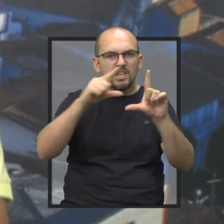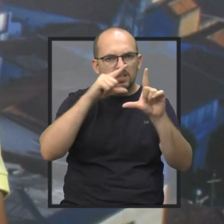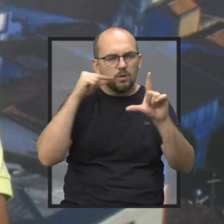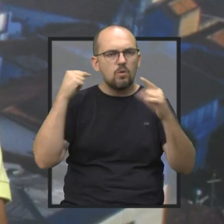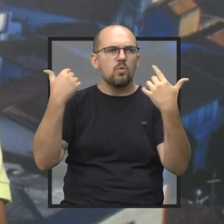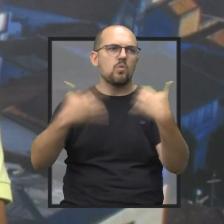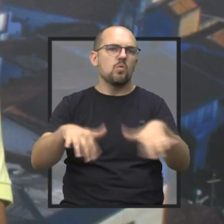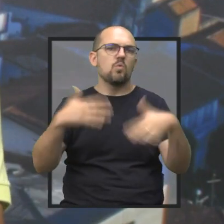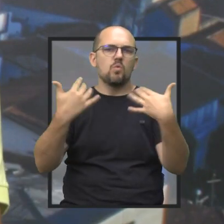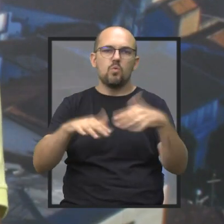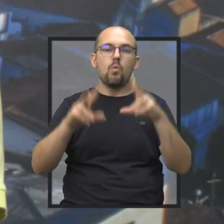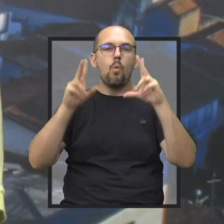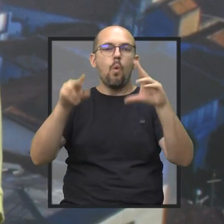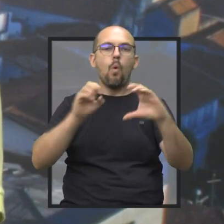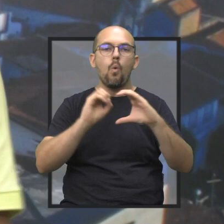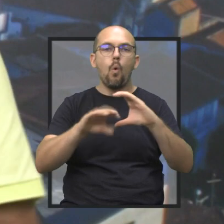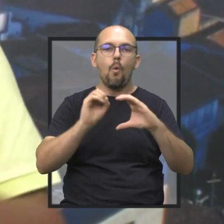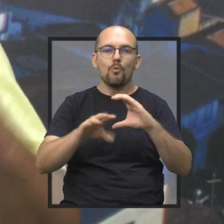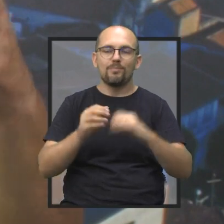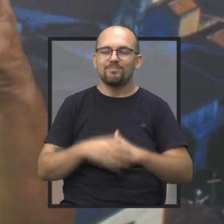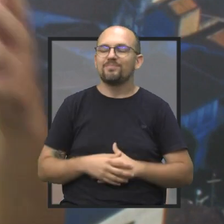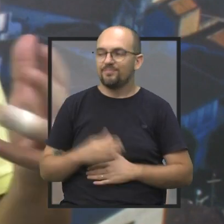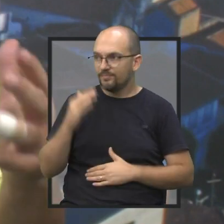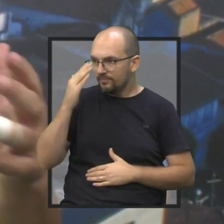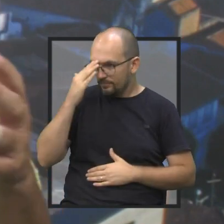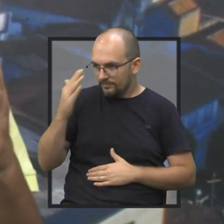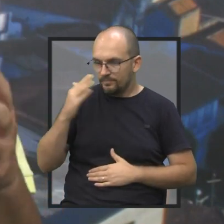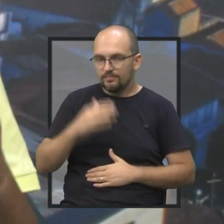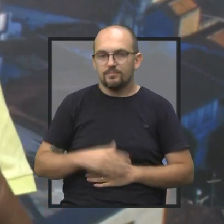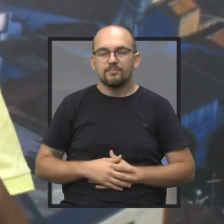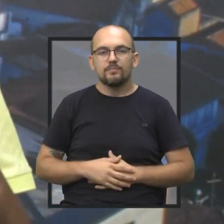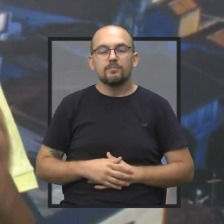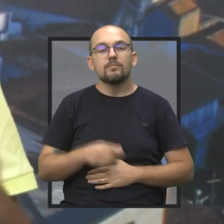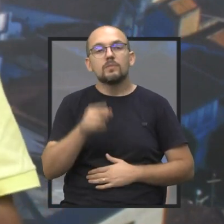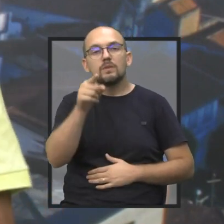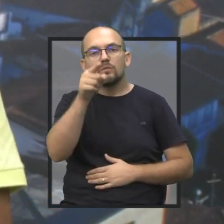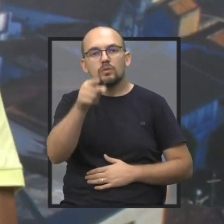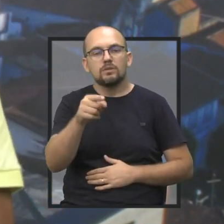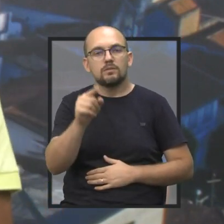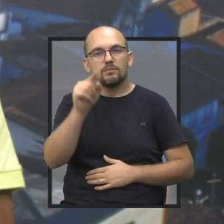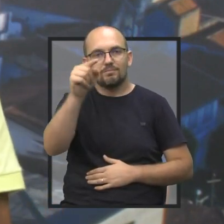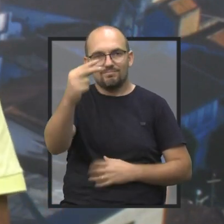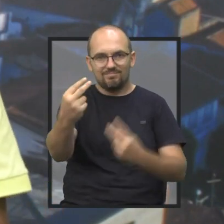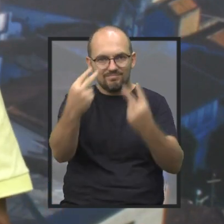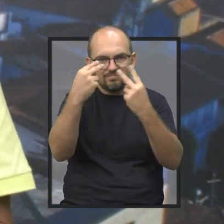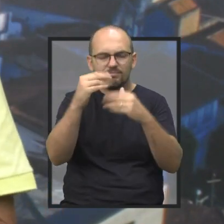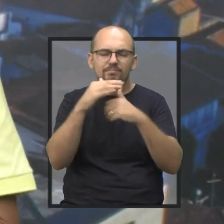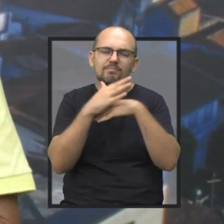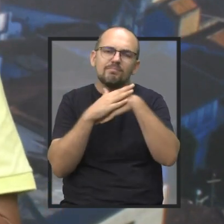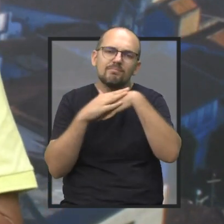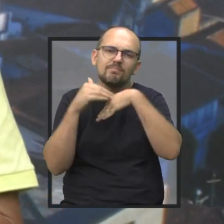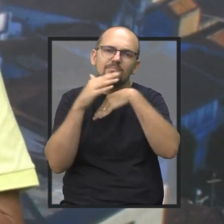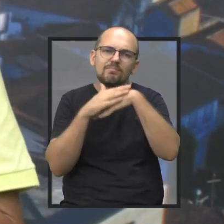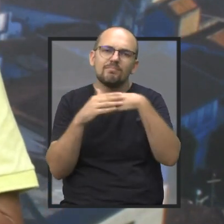é estilo de Globo. Obrigado. E a você que está aí, ó, do outro lado, um carinho